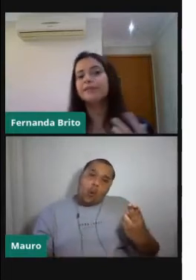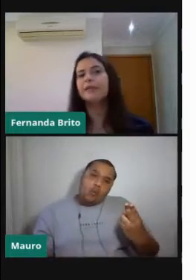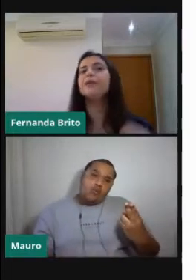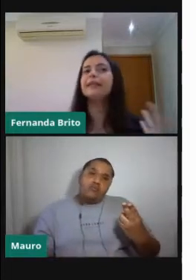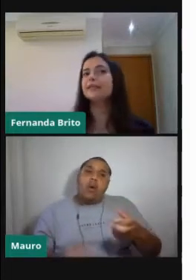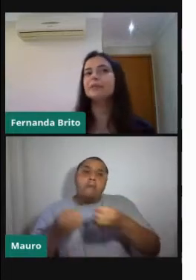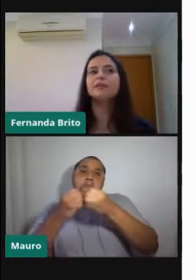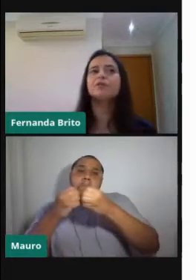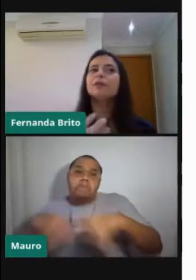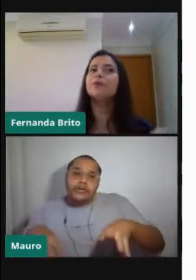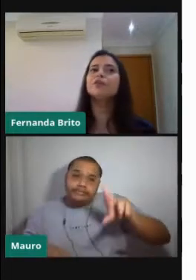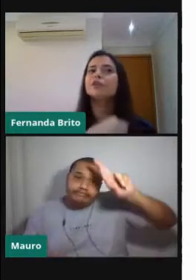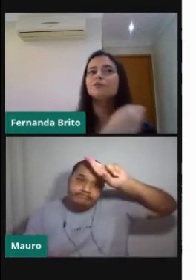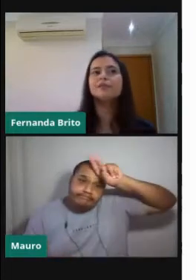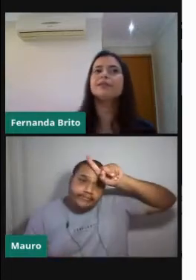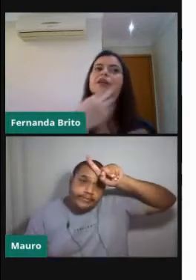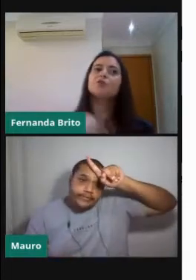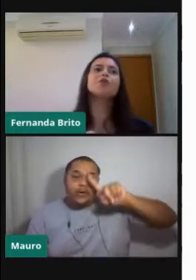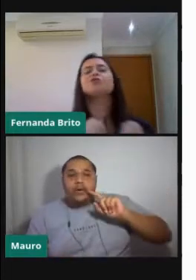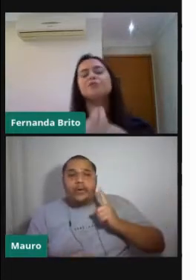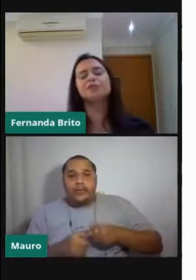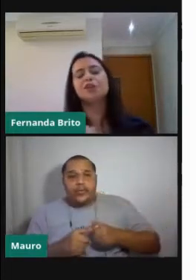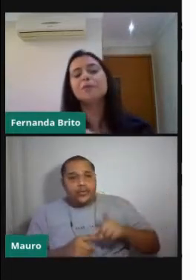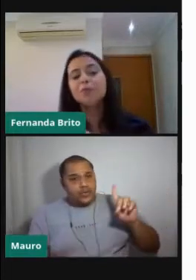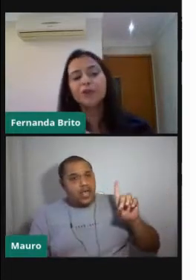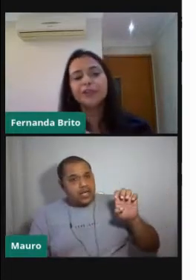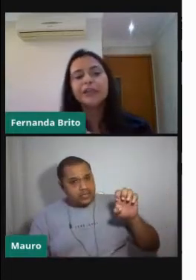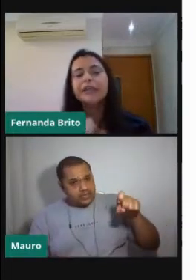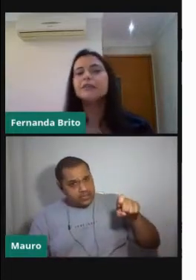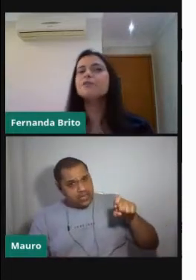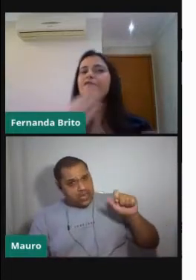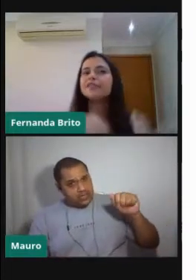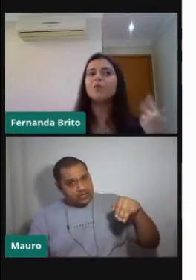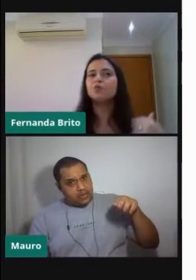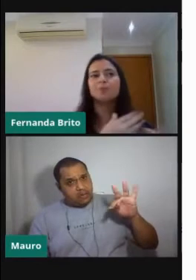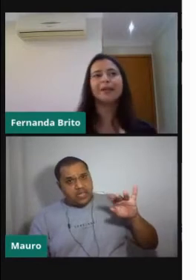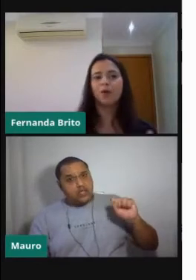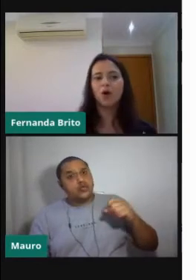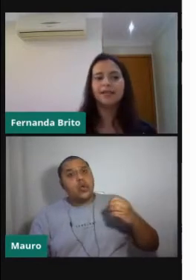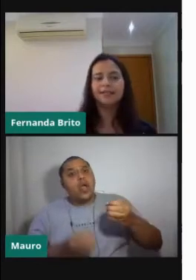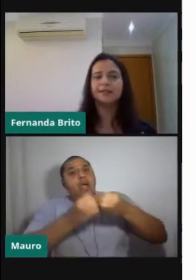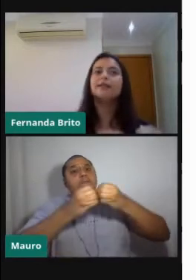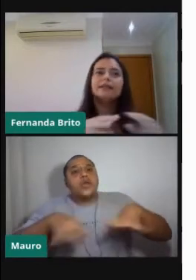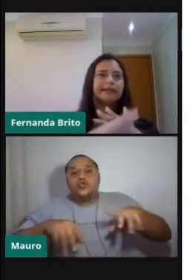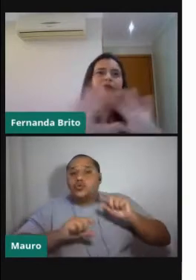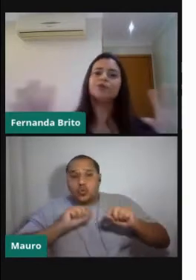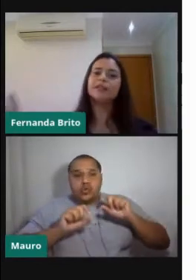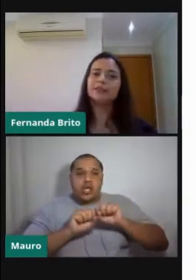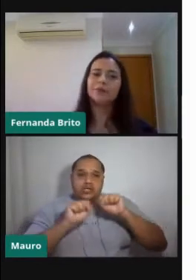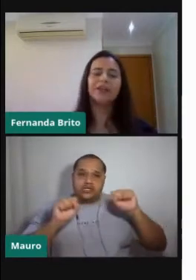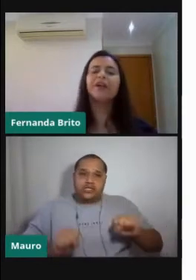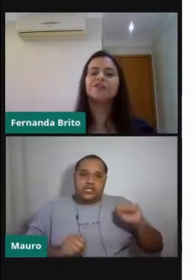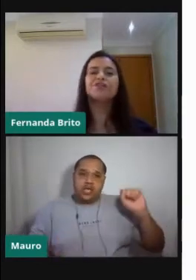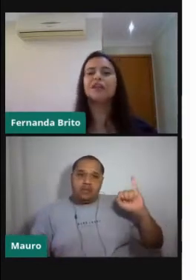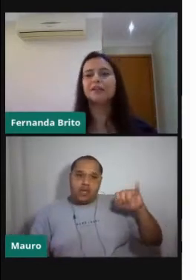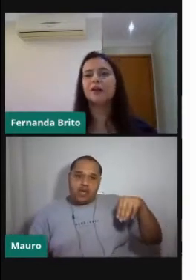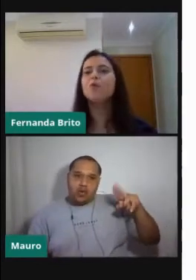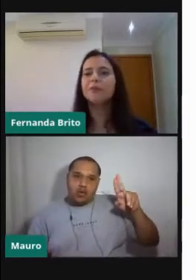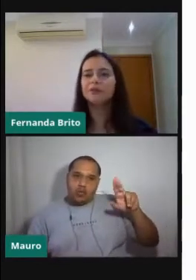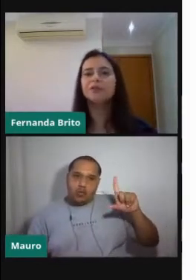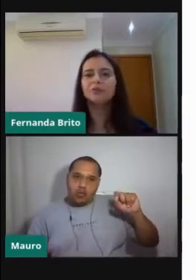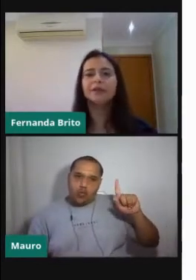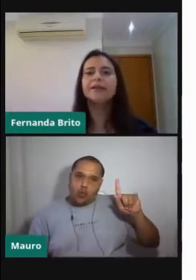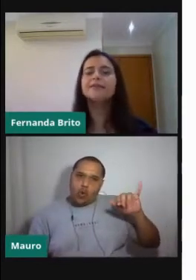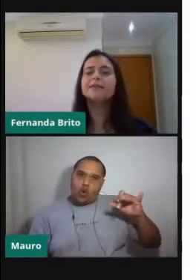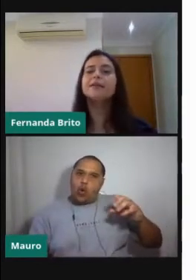passo que, por exemplo, a dexametasona pode reduzir a resposta do sistema imune. Então, se eu fizer o uso precoce, dentro da teoria que a gente tem